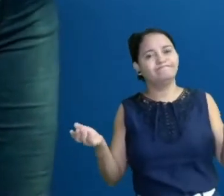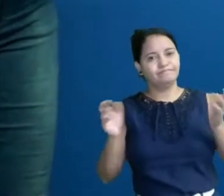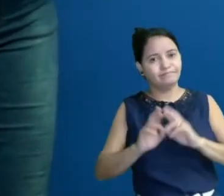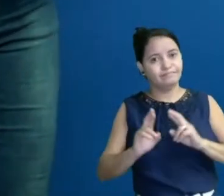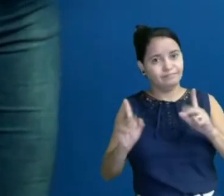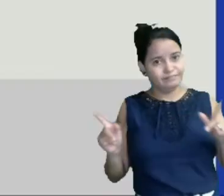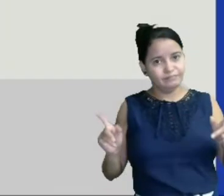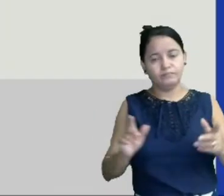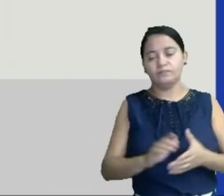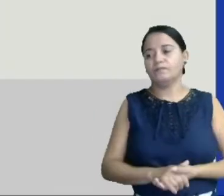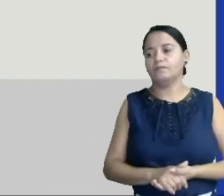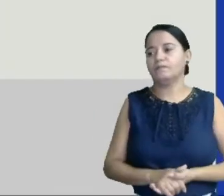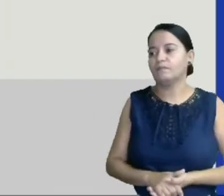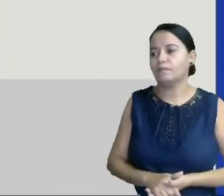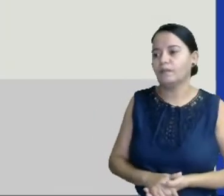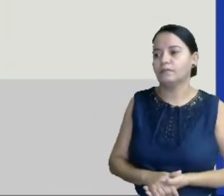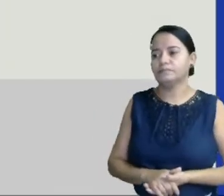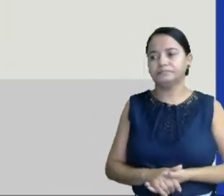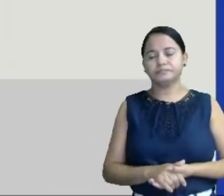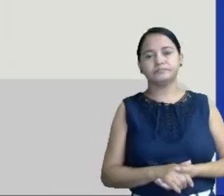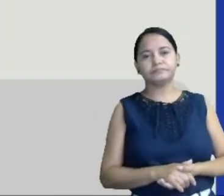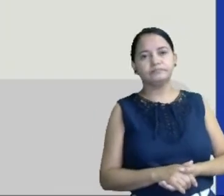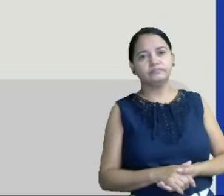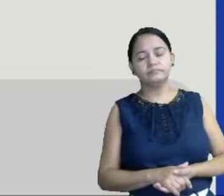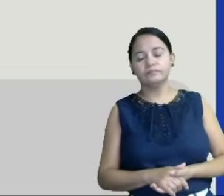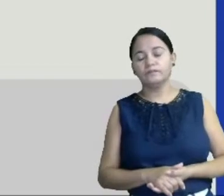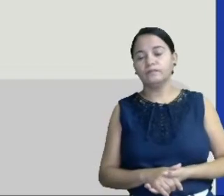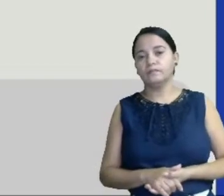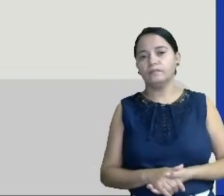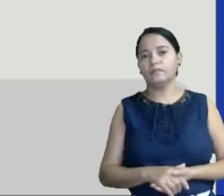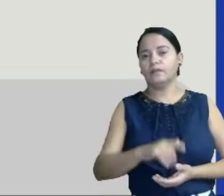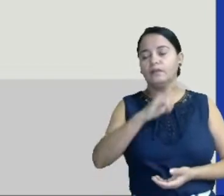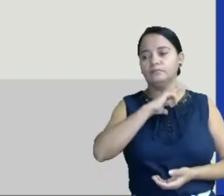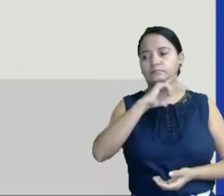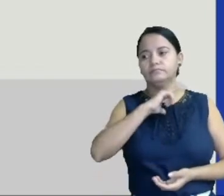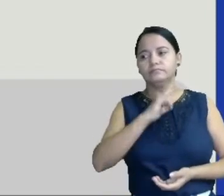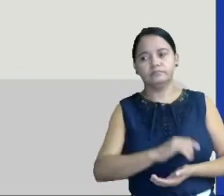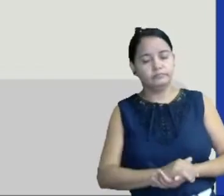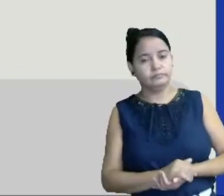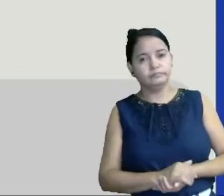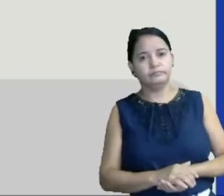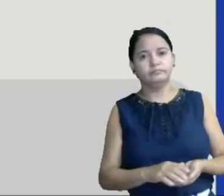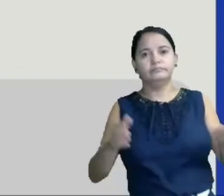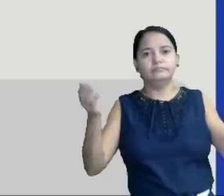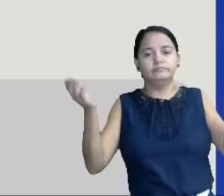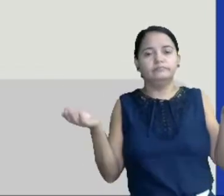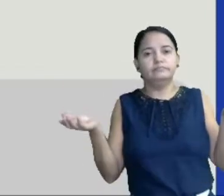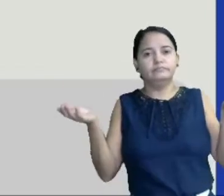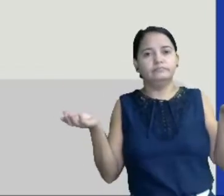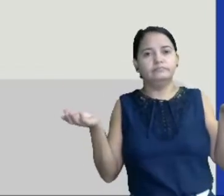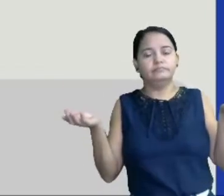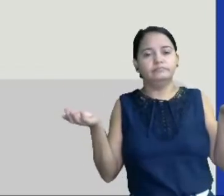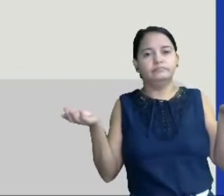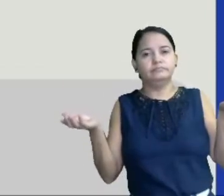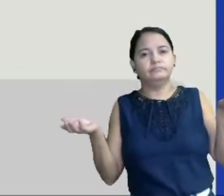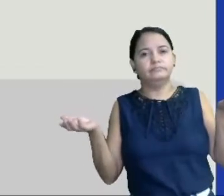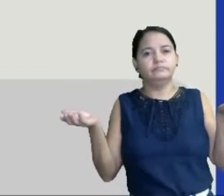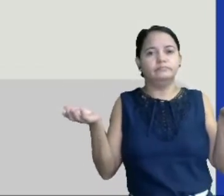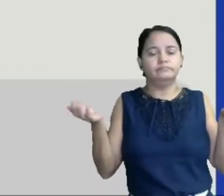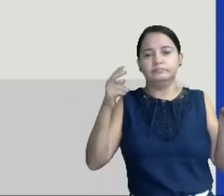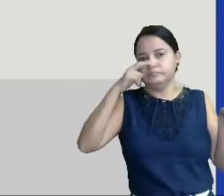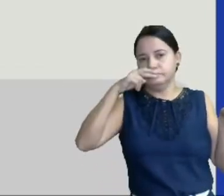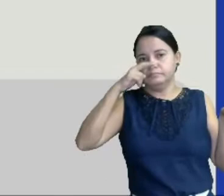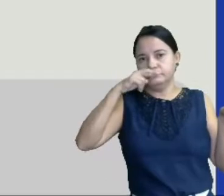vamos ver agora nessa situação então aqui a gente observa que o abacate né Ele é tem a